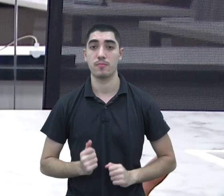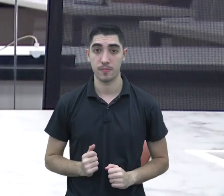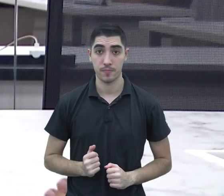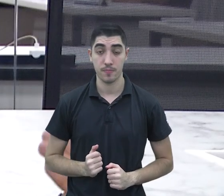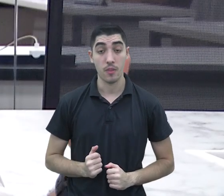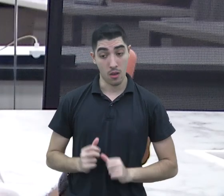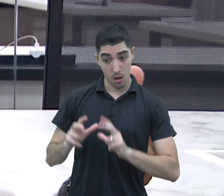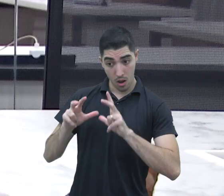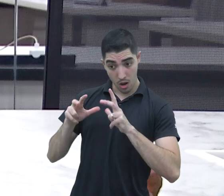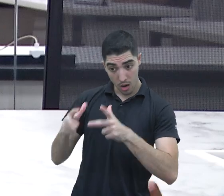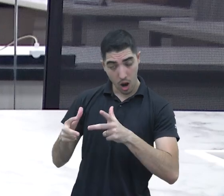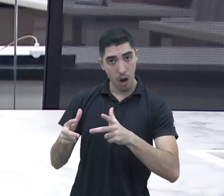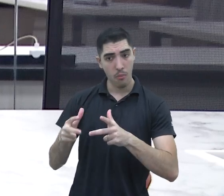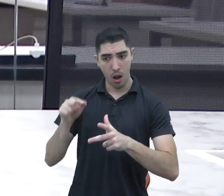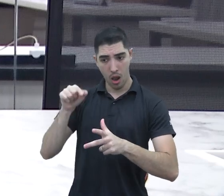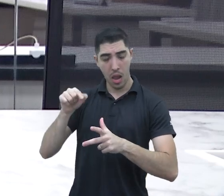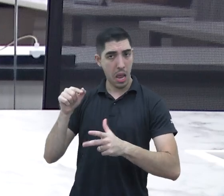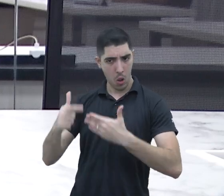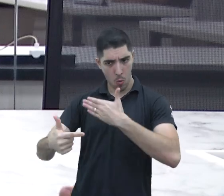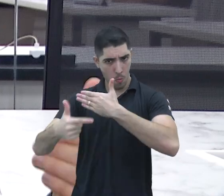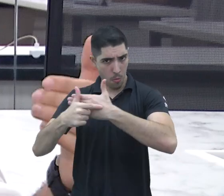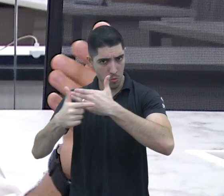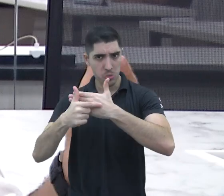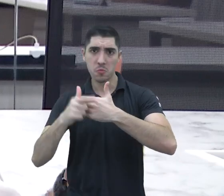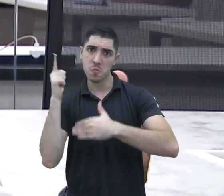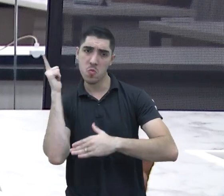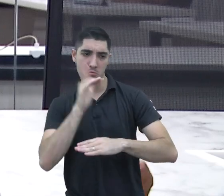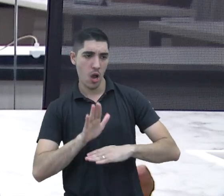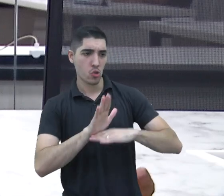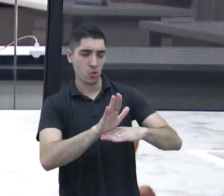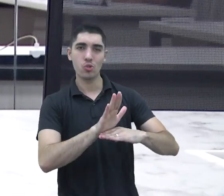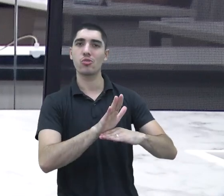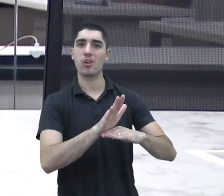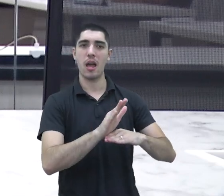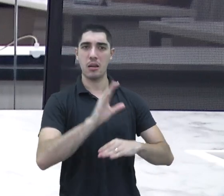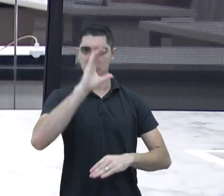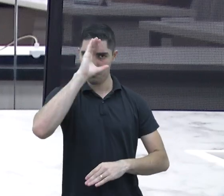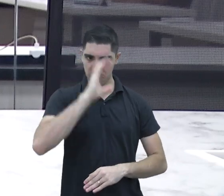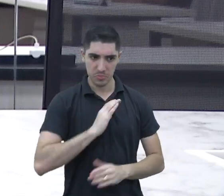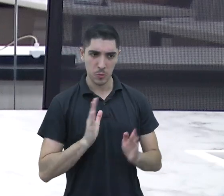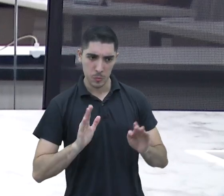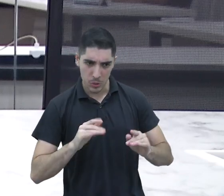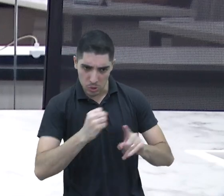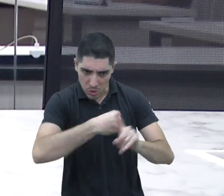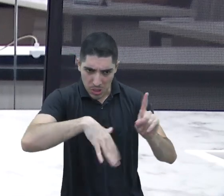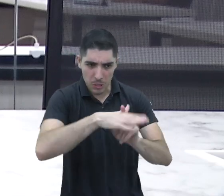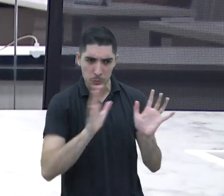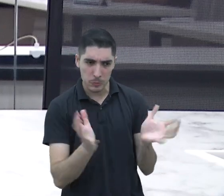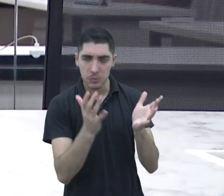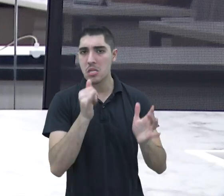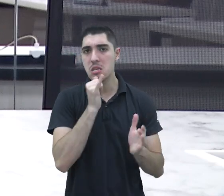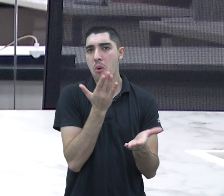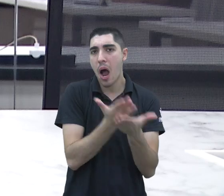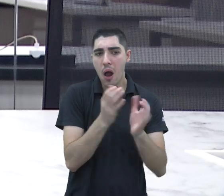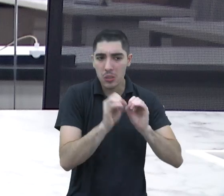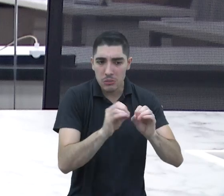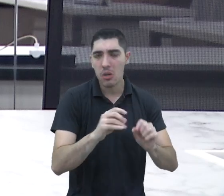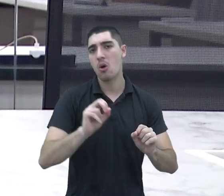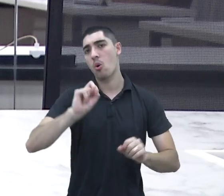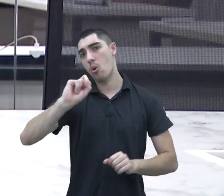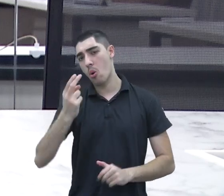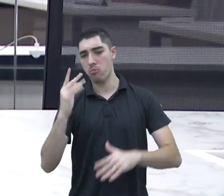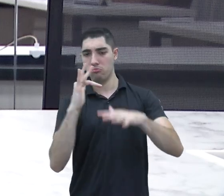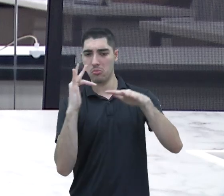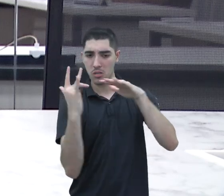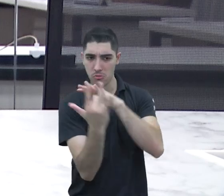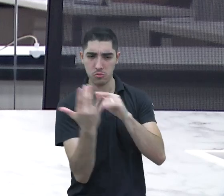TV Câmara cumpre o seu papel social de oferecer uma videoaula e garantir esse acesso também por meio das redes